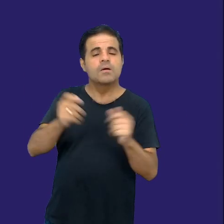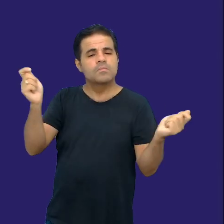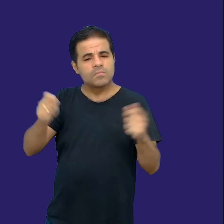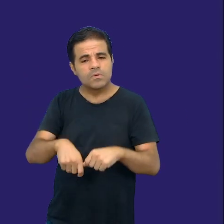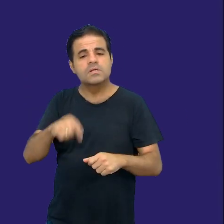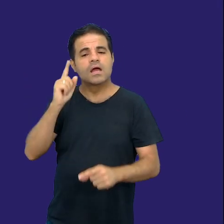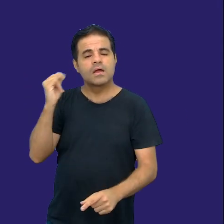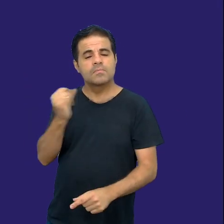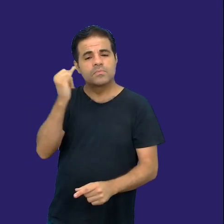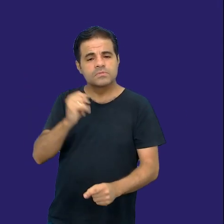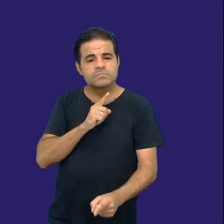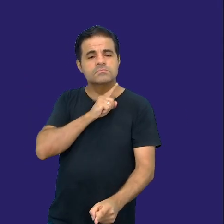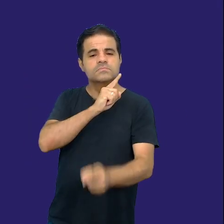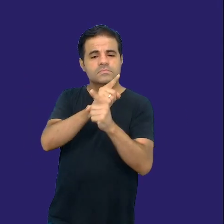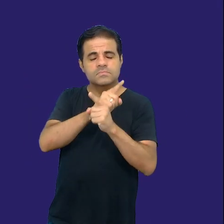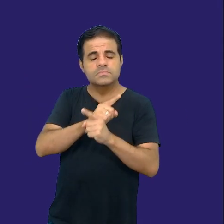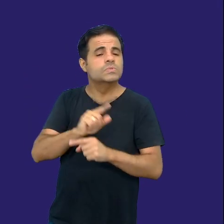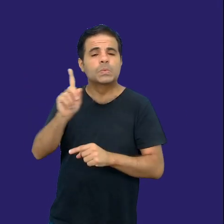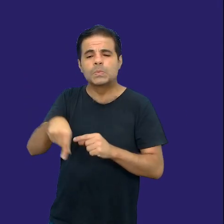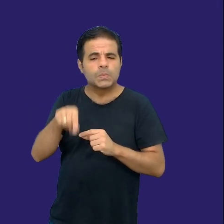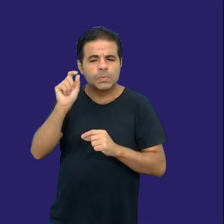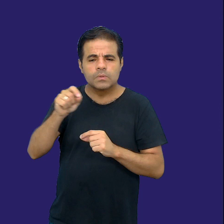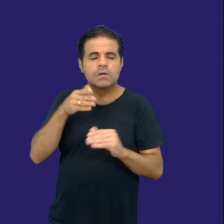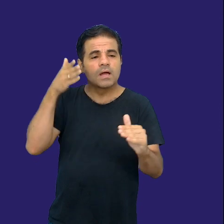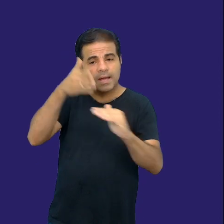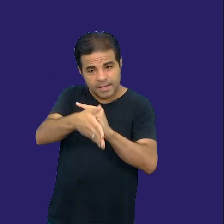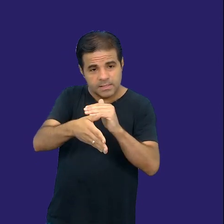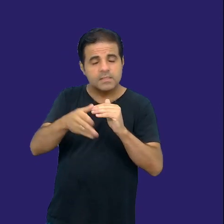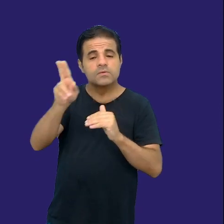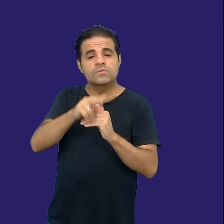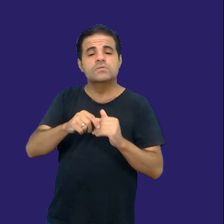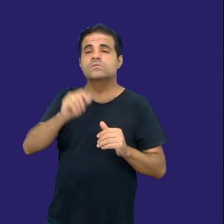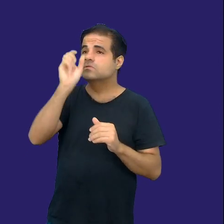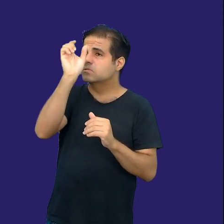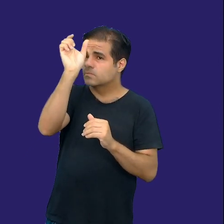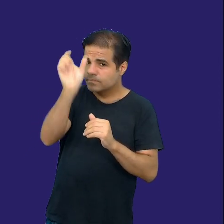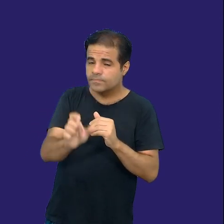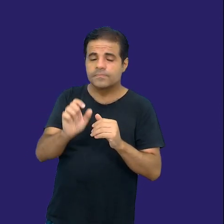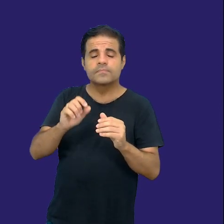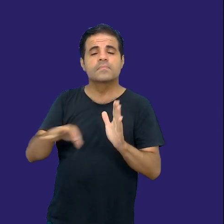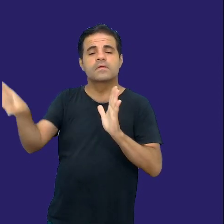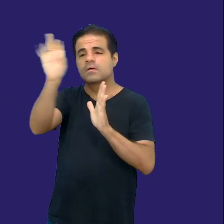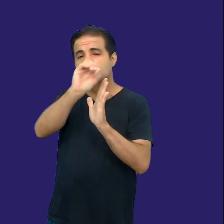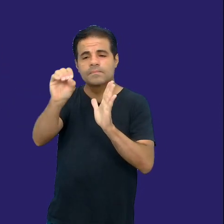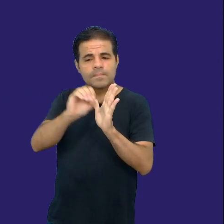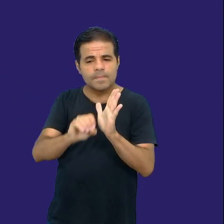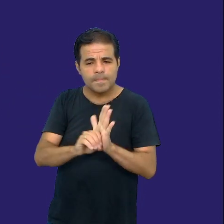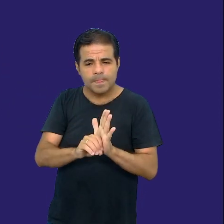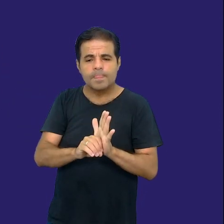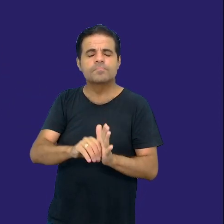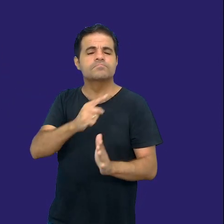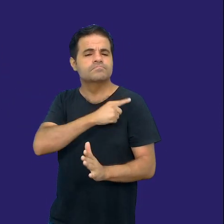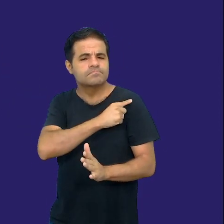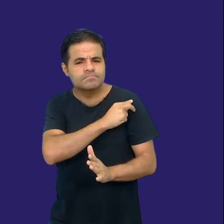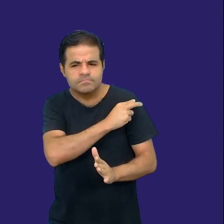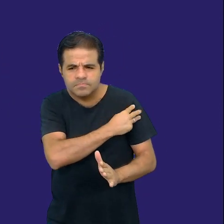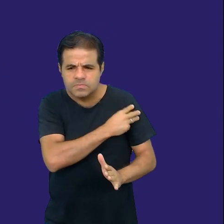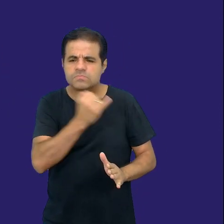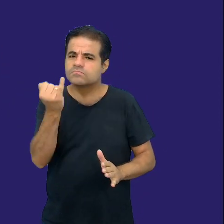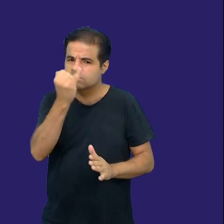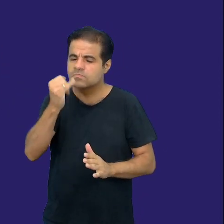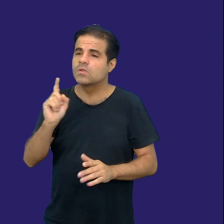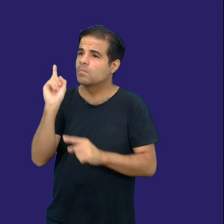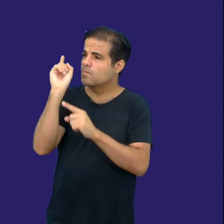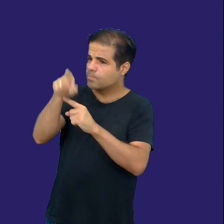É importante que vocês acessem, né, a página da EFAP, aqui no ensino fundamental. Quando